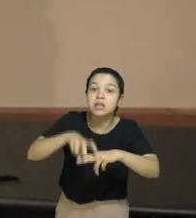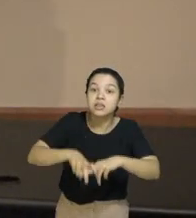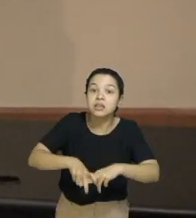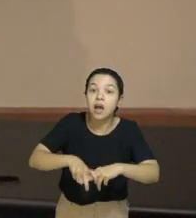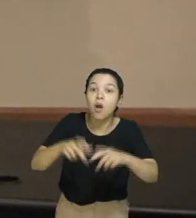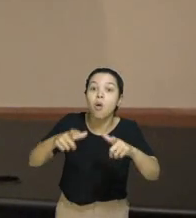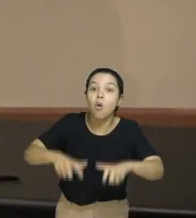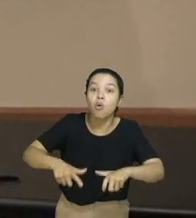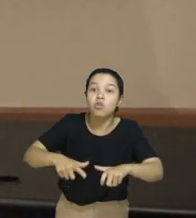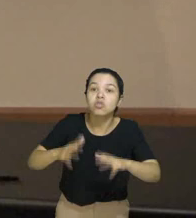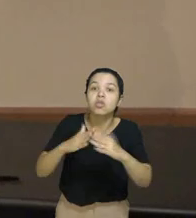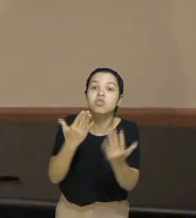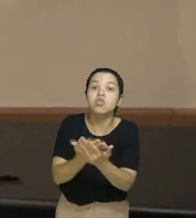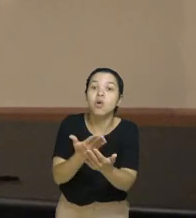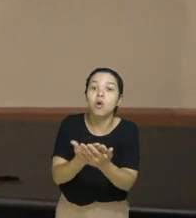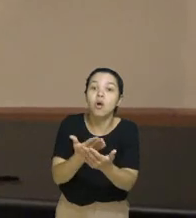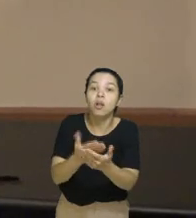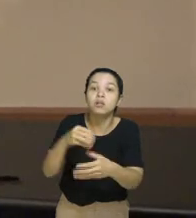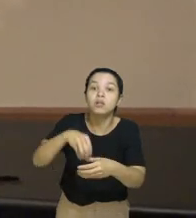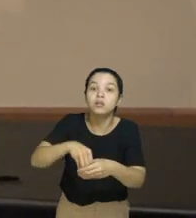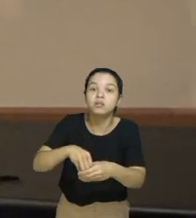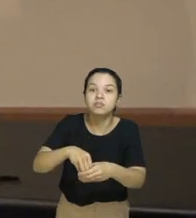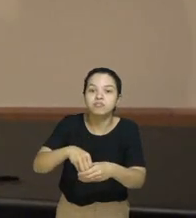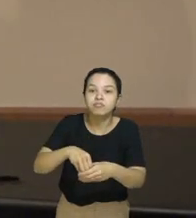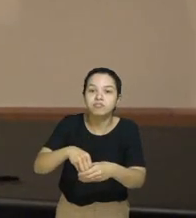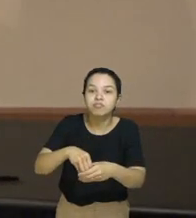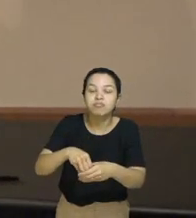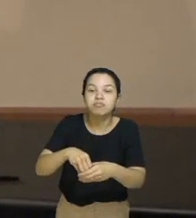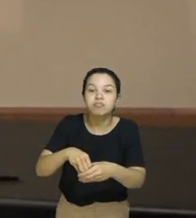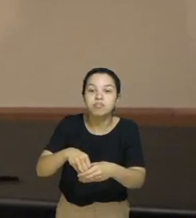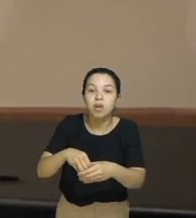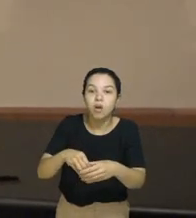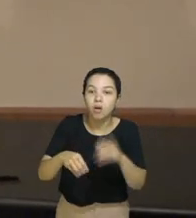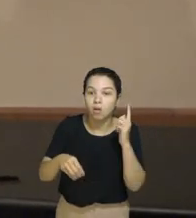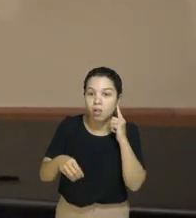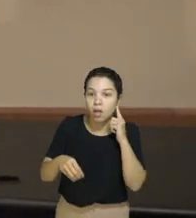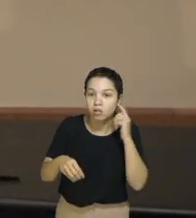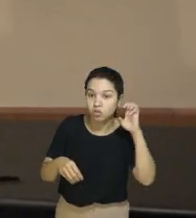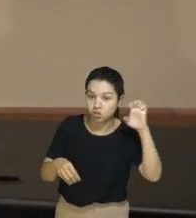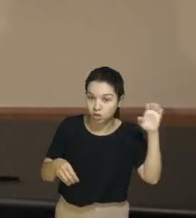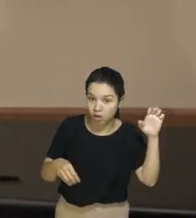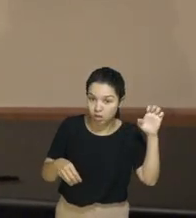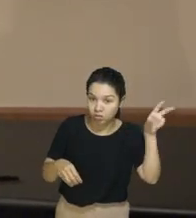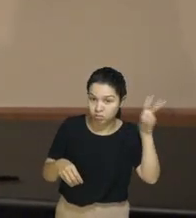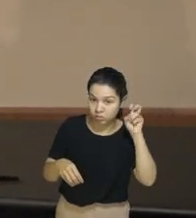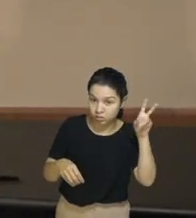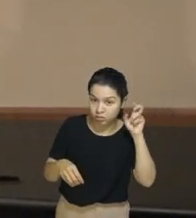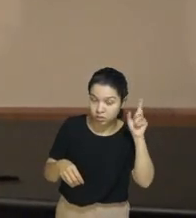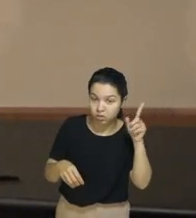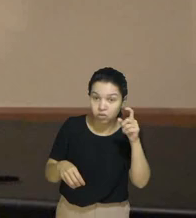aula? Ele tem mais dificuldade para processar do lado esquerdo.